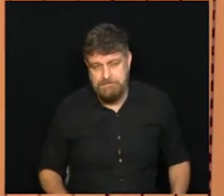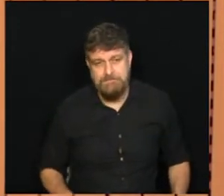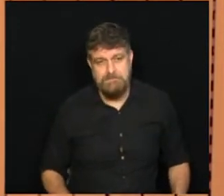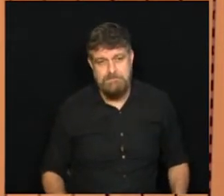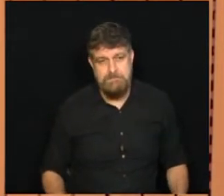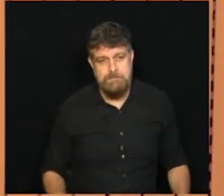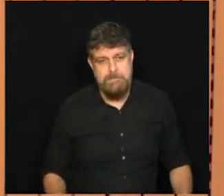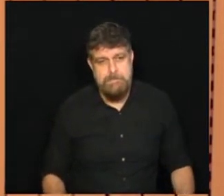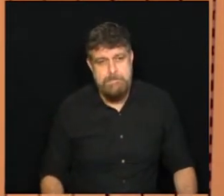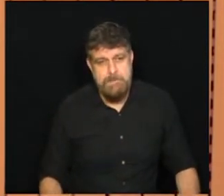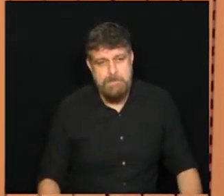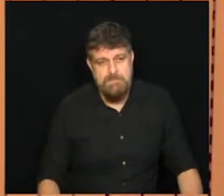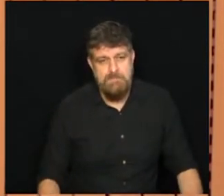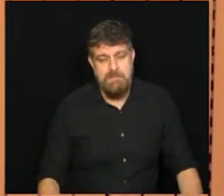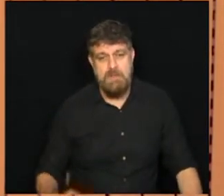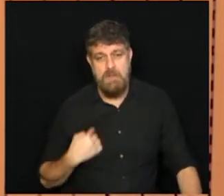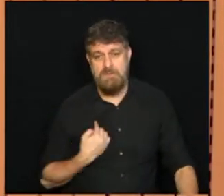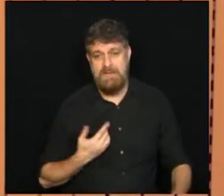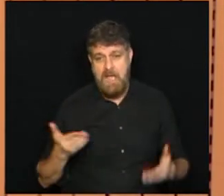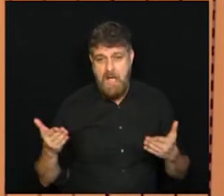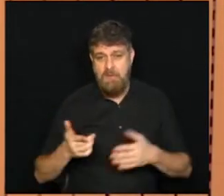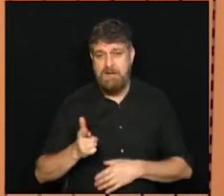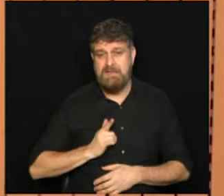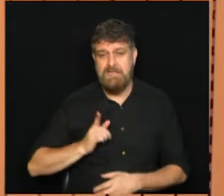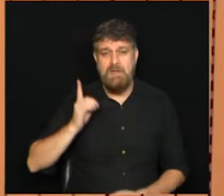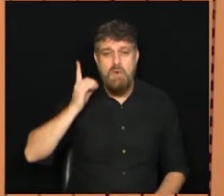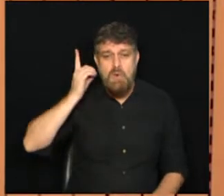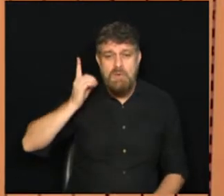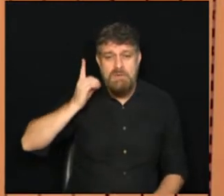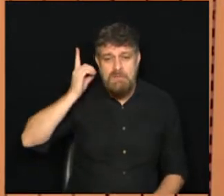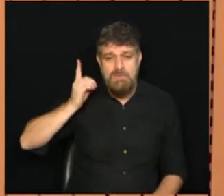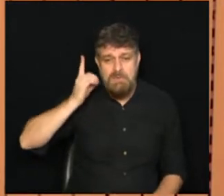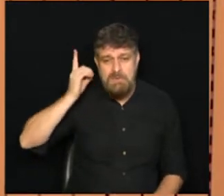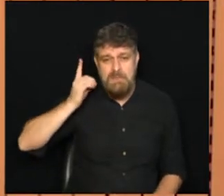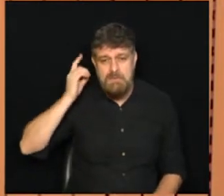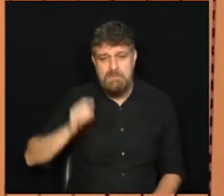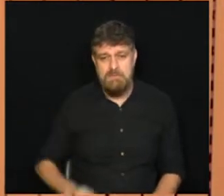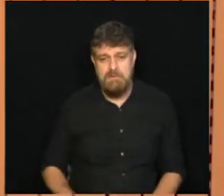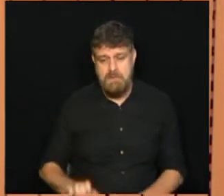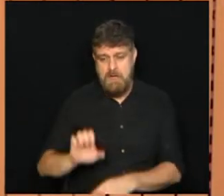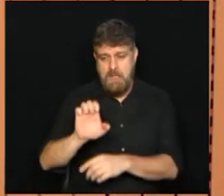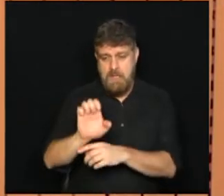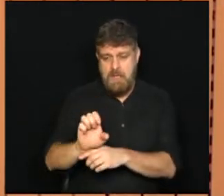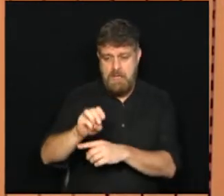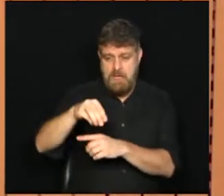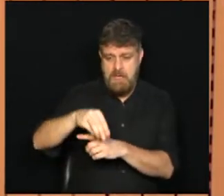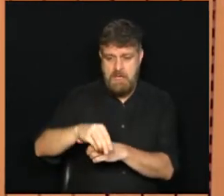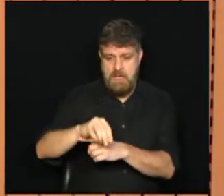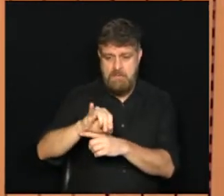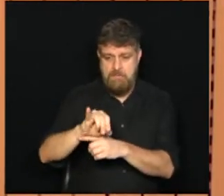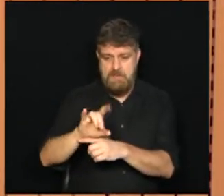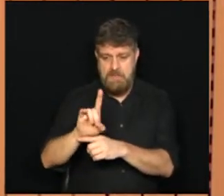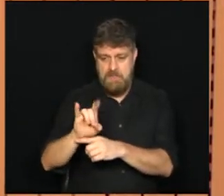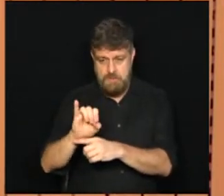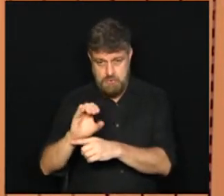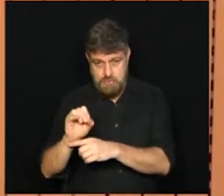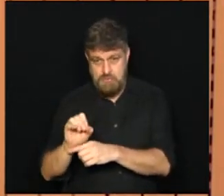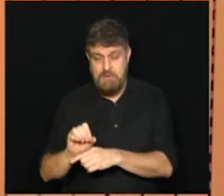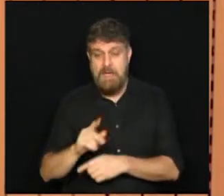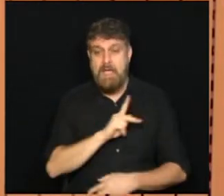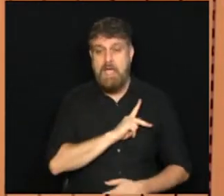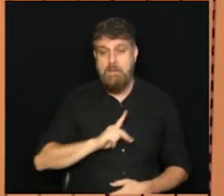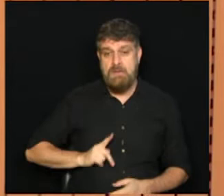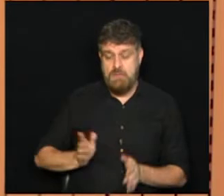recorrente? A gente está aqui agora com o deputado Emídio, né, deputado estadual Emídio, que ele é presidente da Comissão de Direitos